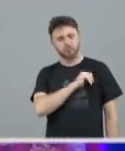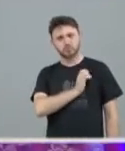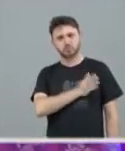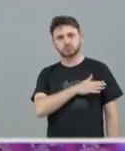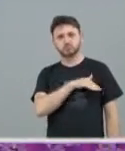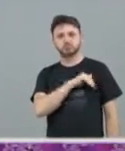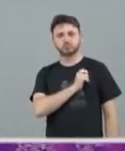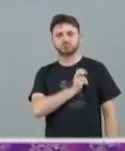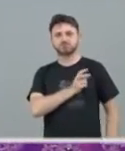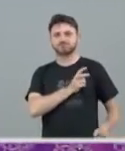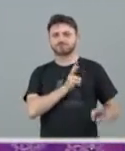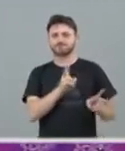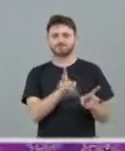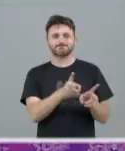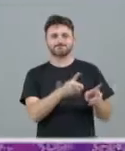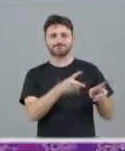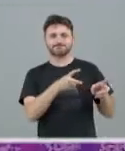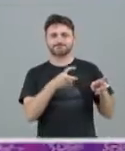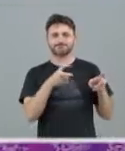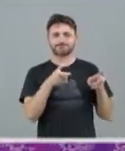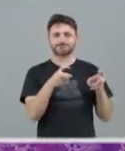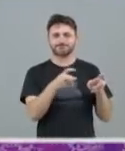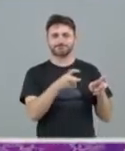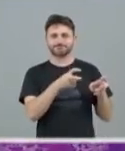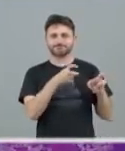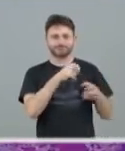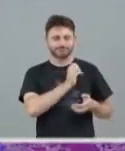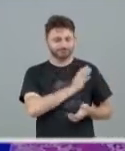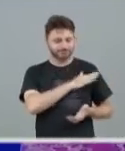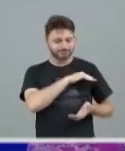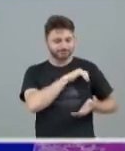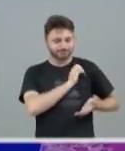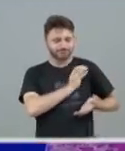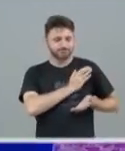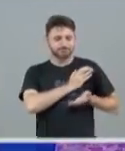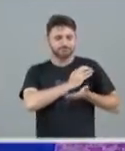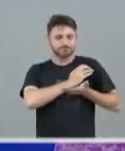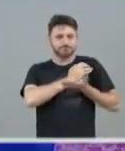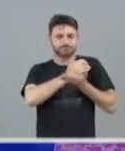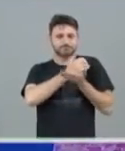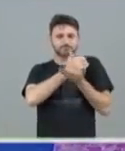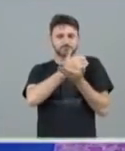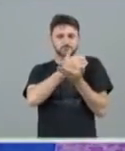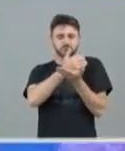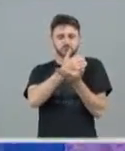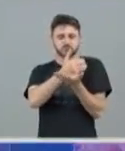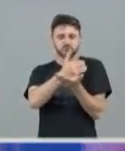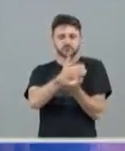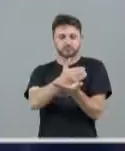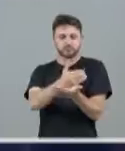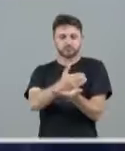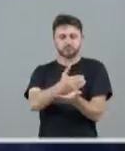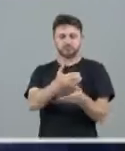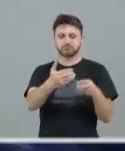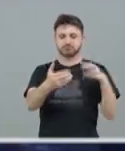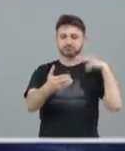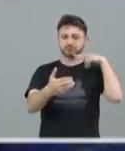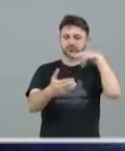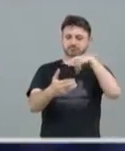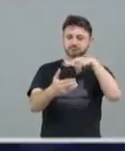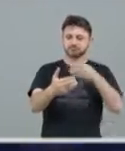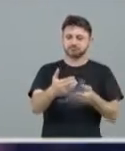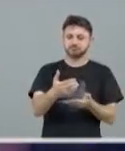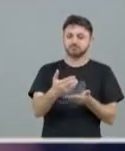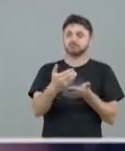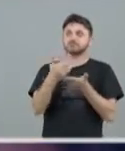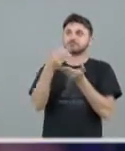coração. Coloque-o na palma da mão. É preciso ofertar